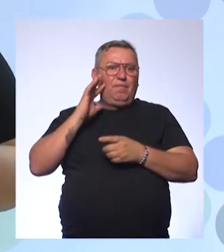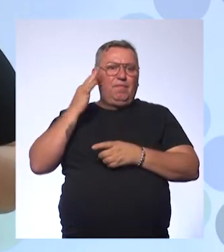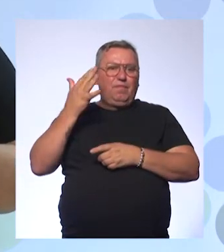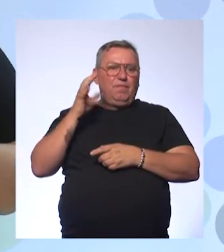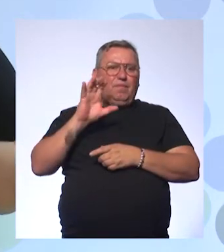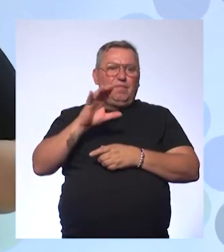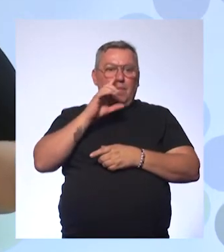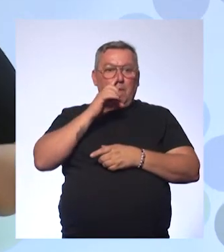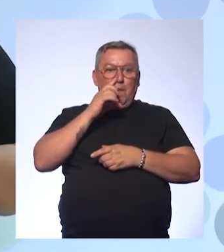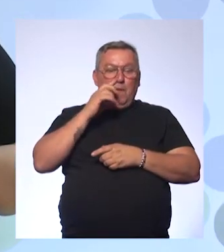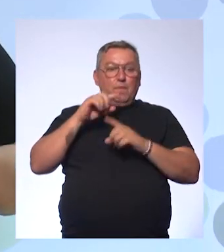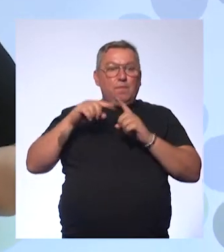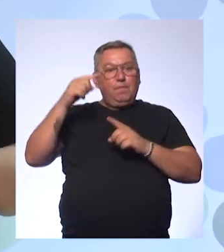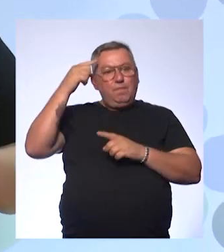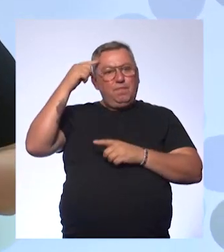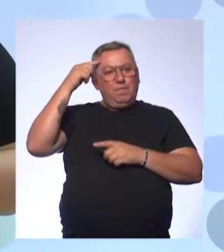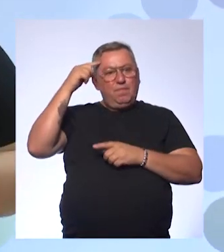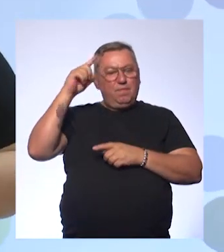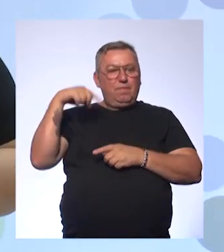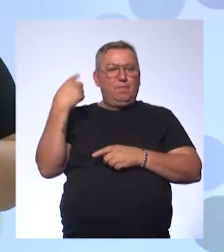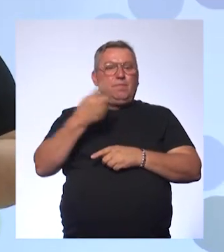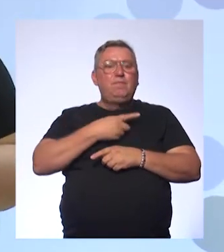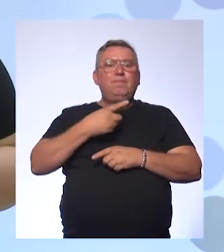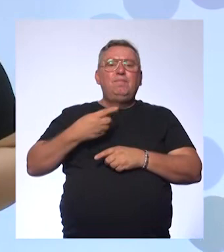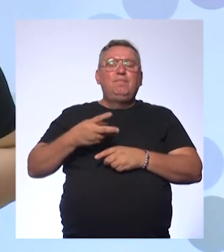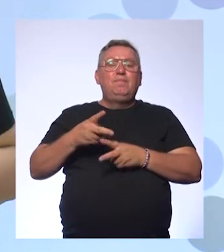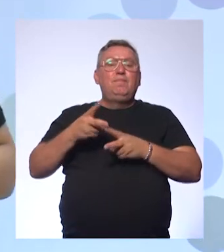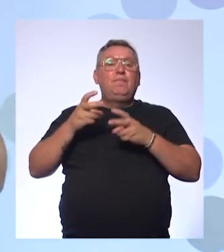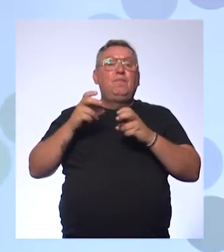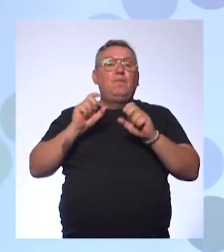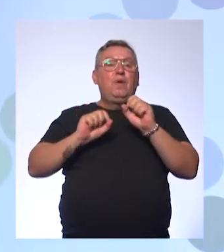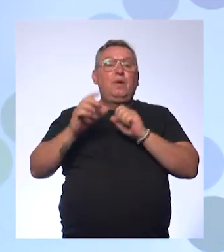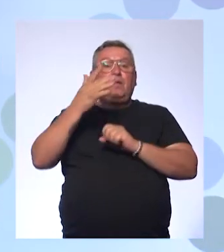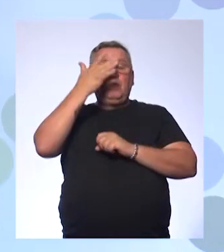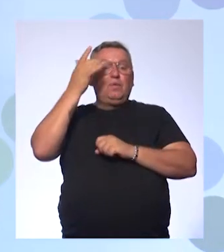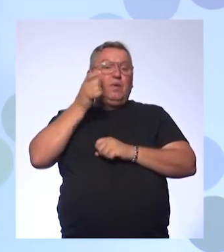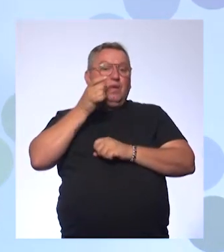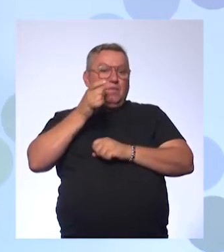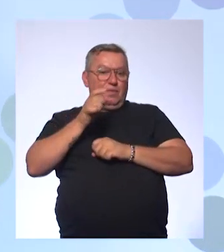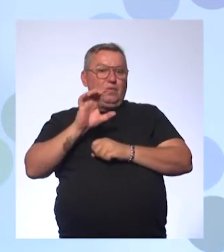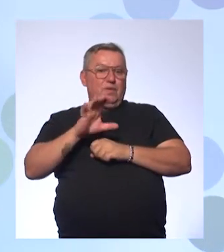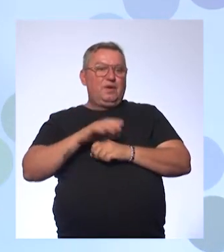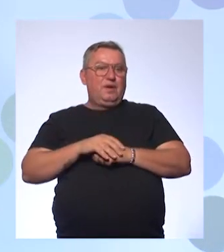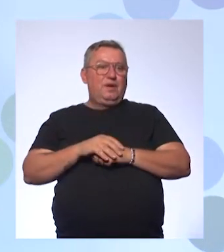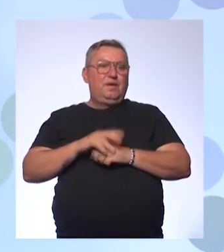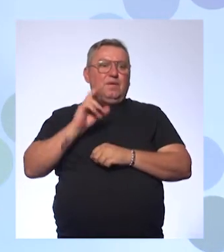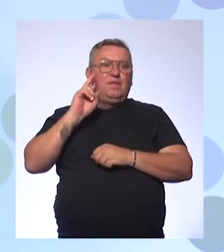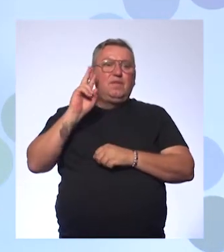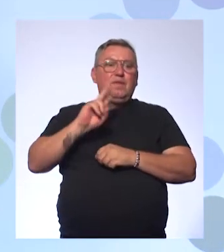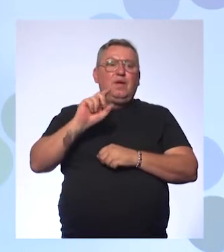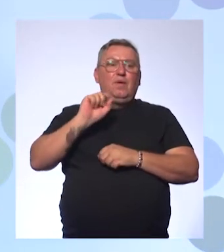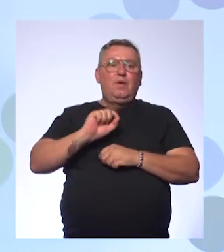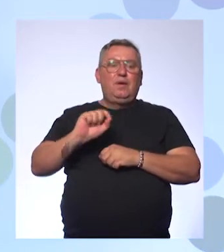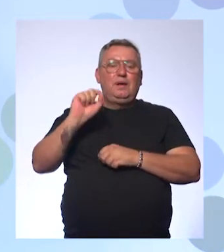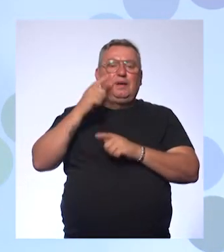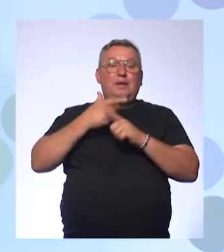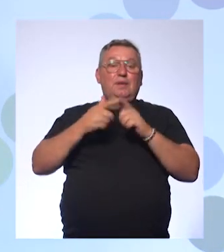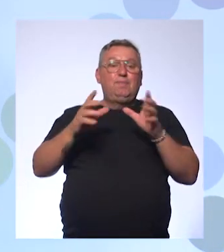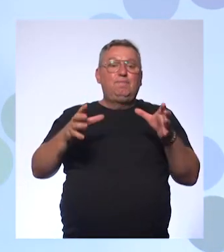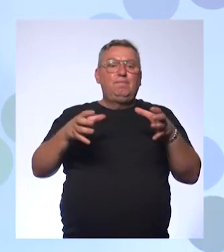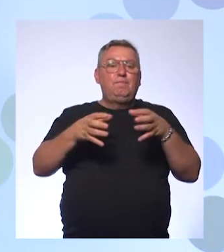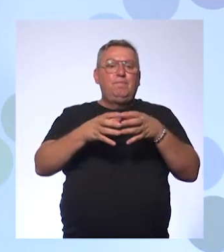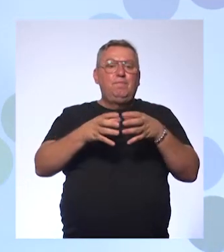acontecia isso. Então, a ideia é justamente a gente perceber, e a galera está ligada nisso aí. Então, vamos falar um pouquinho desse